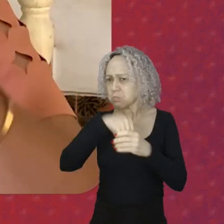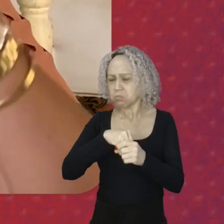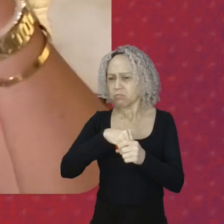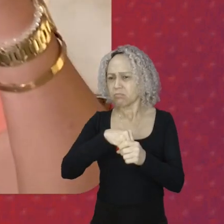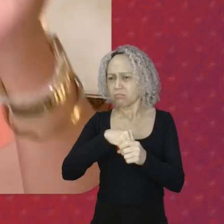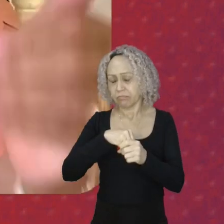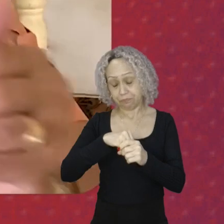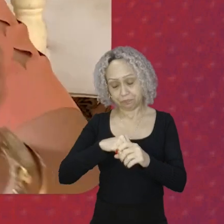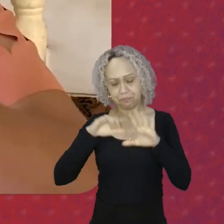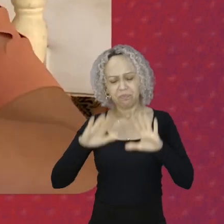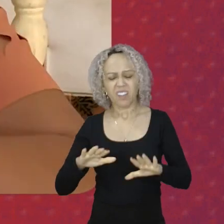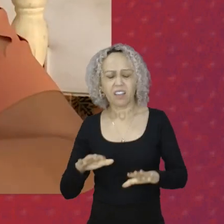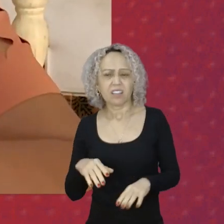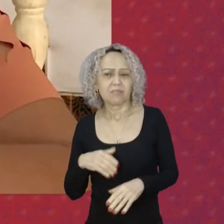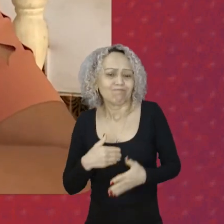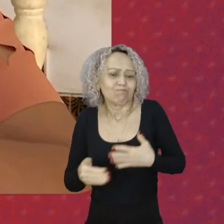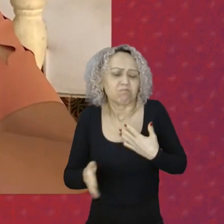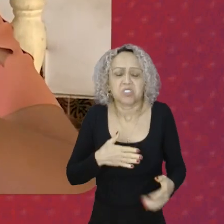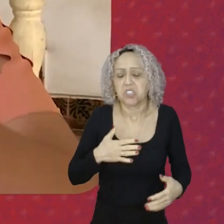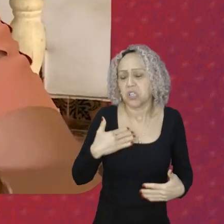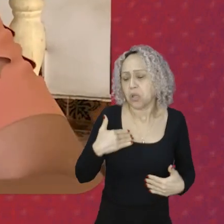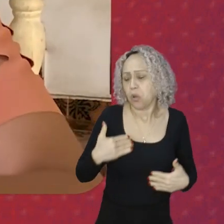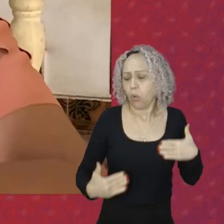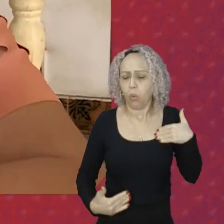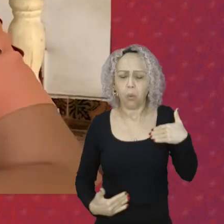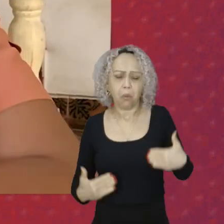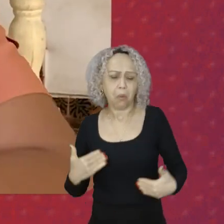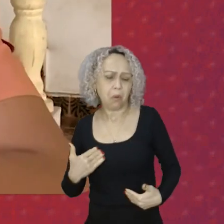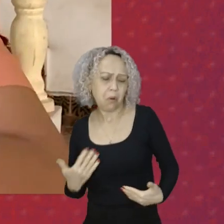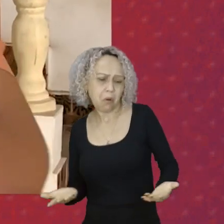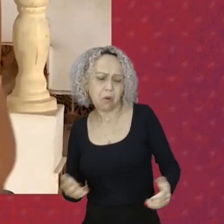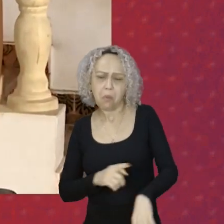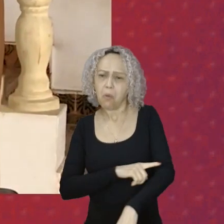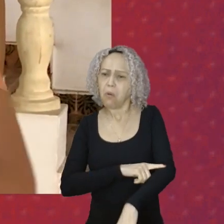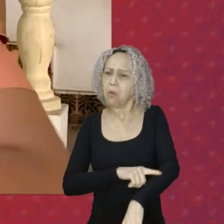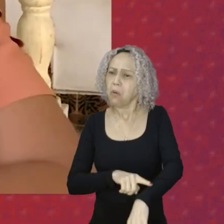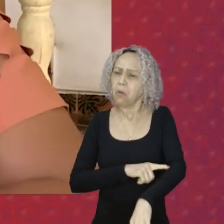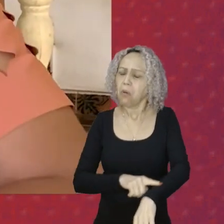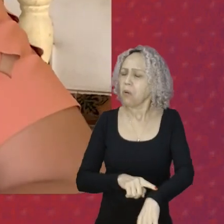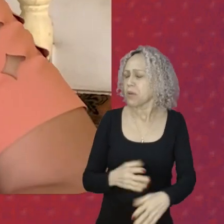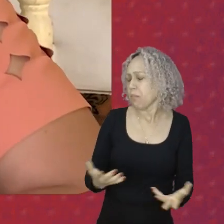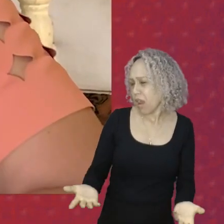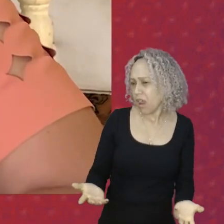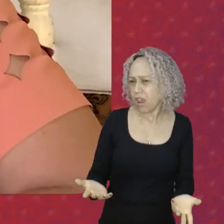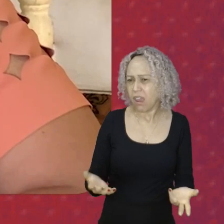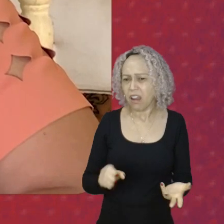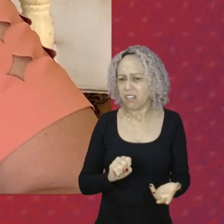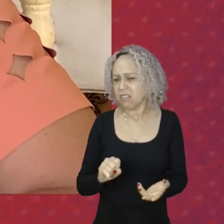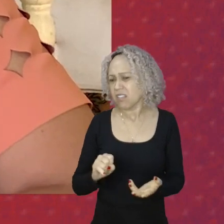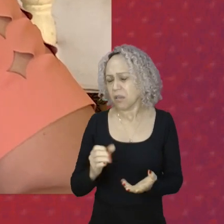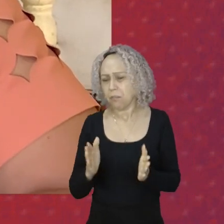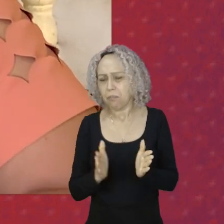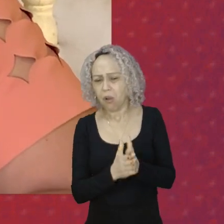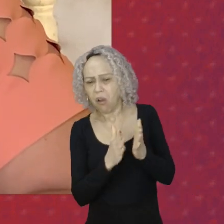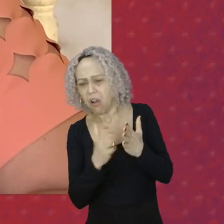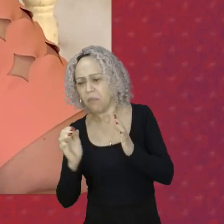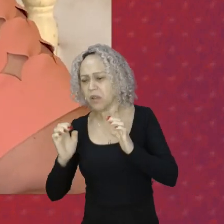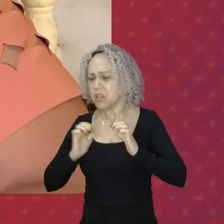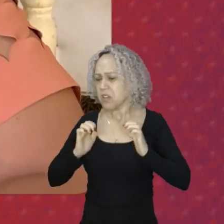Independente da sua condição física, da sua cor de pele, da sua condição social.